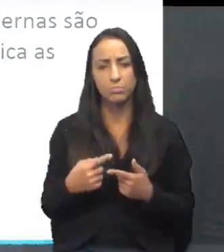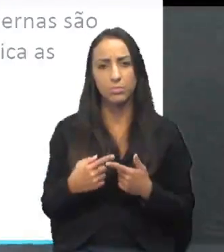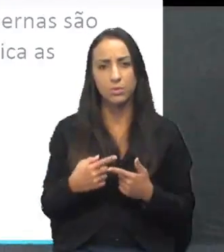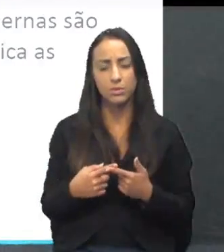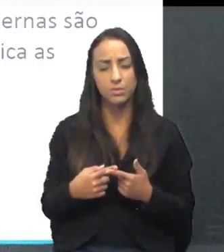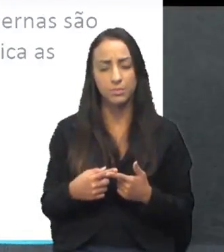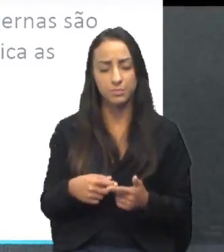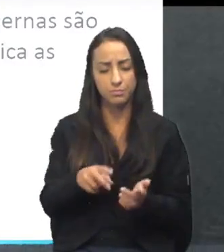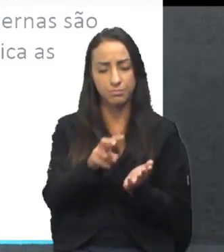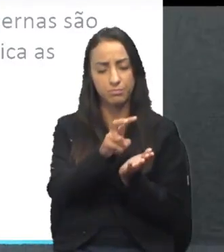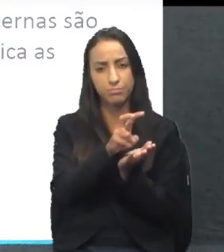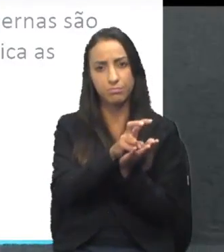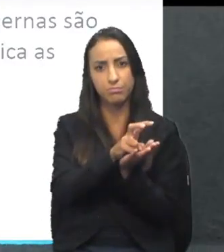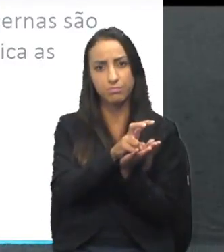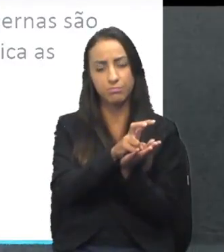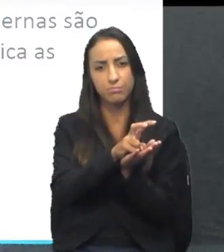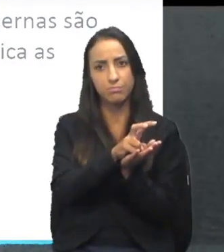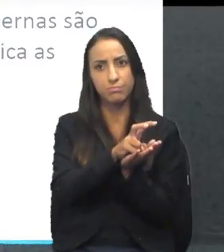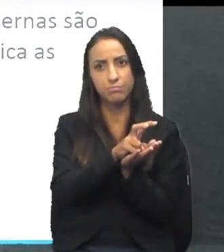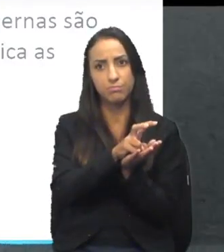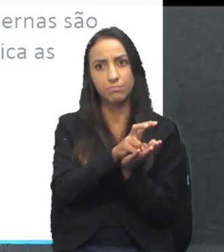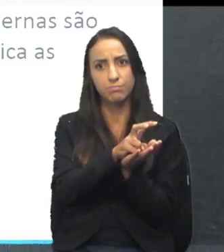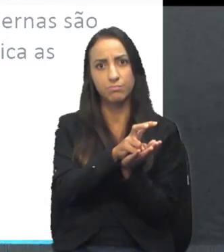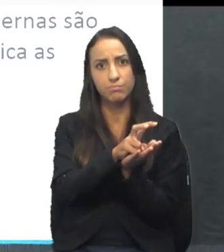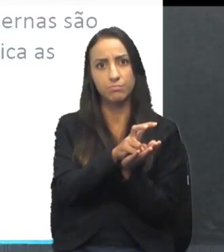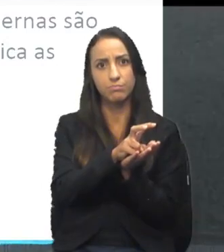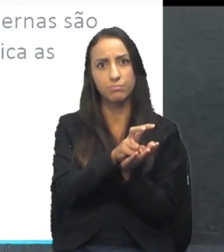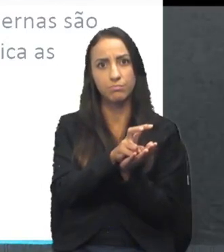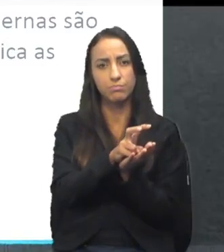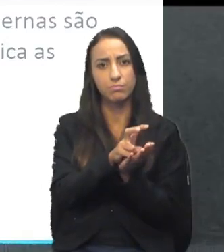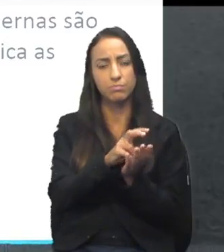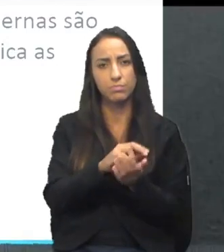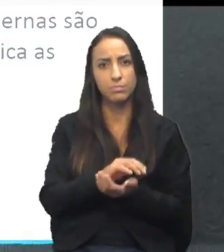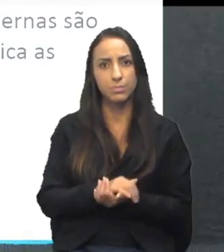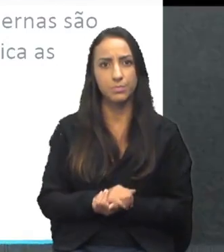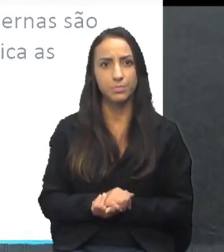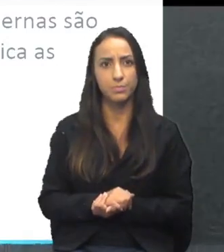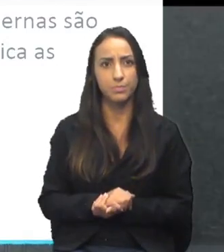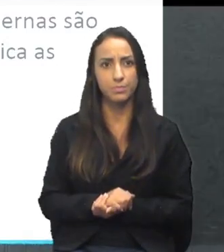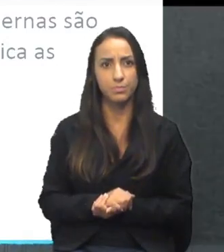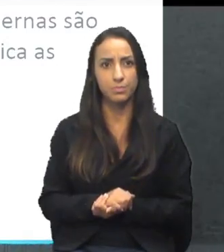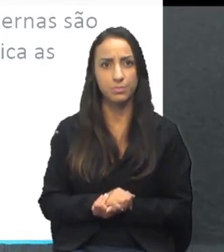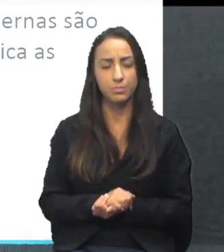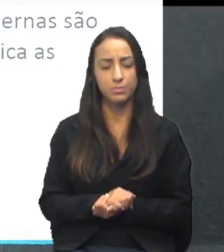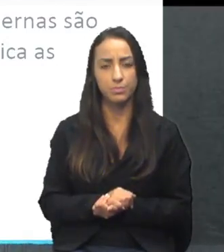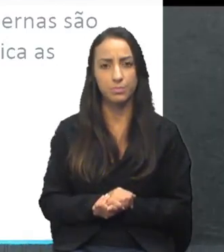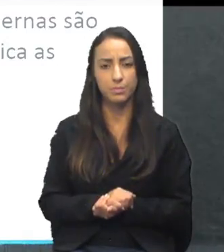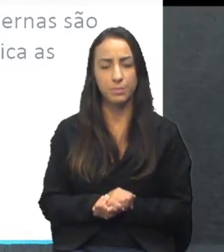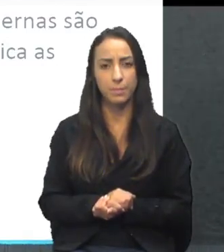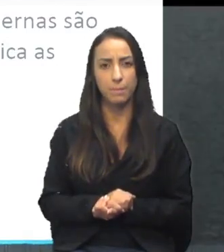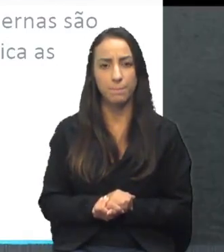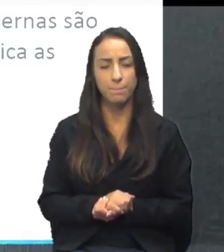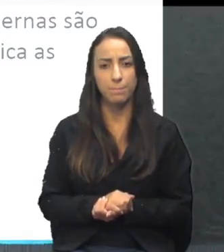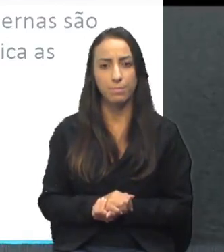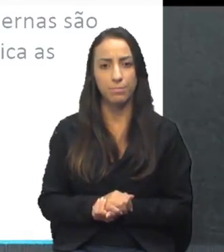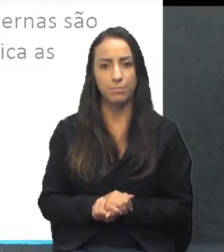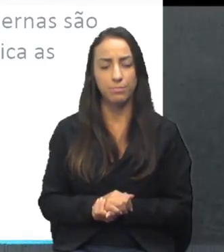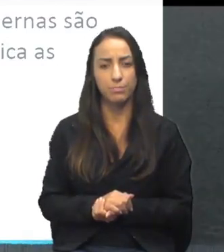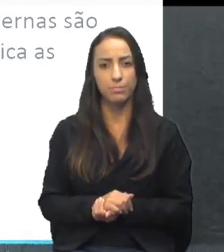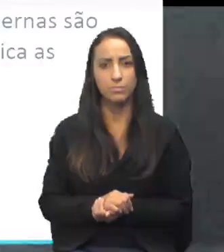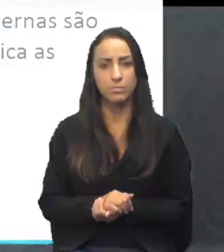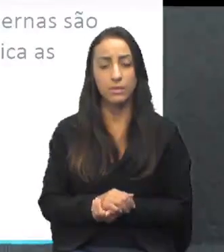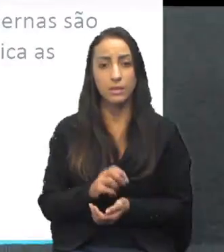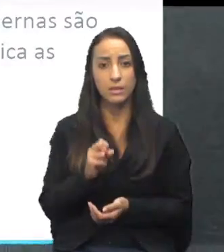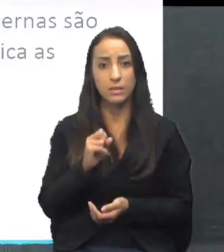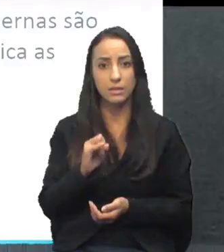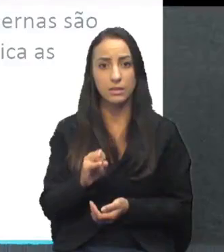as pernas são apoiadas na mesa quando em posição ginecológica, E